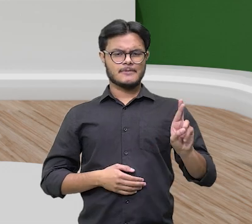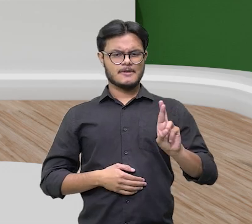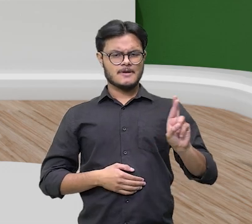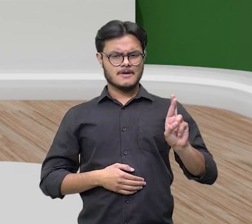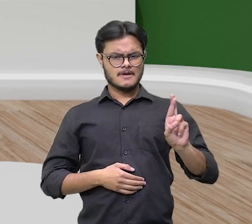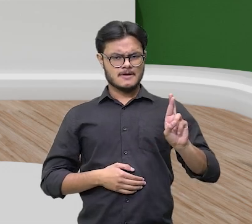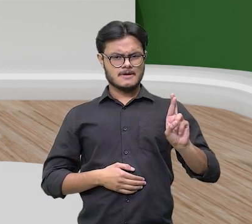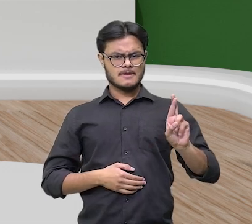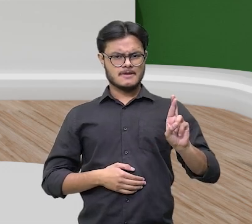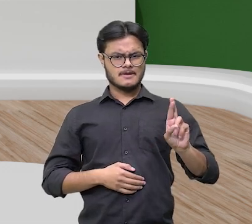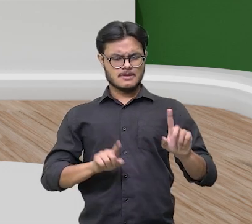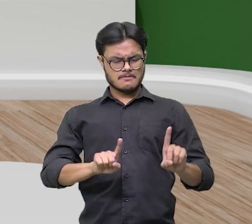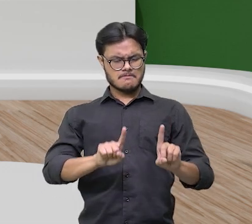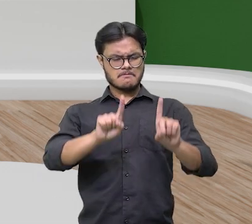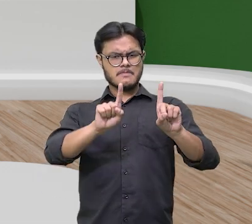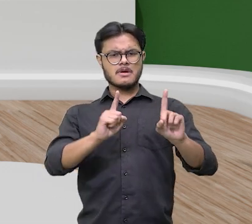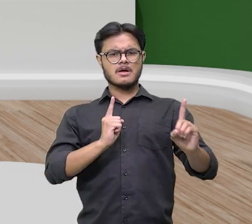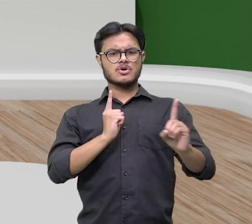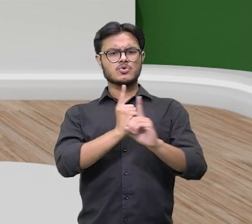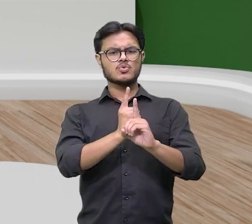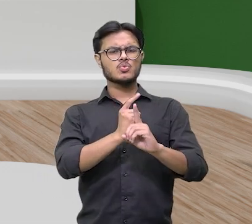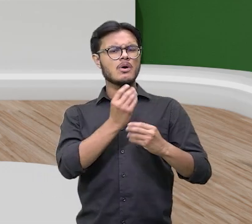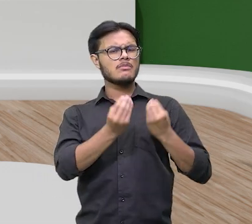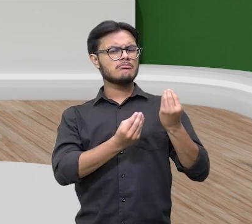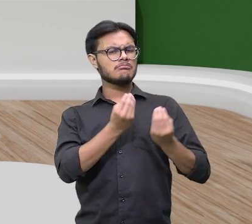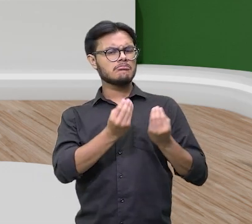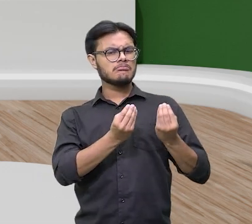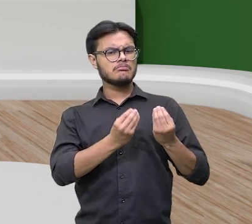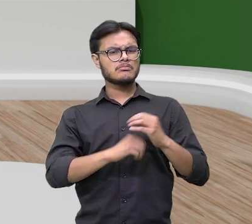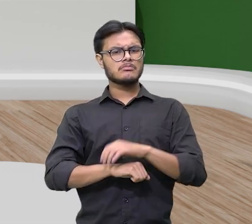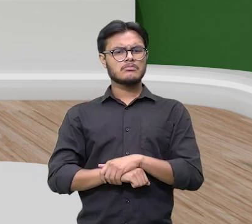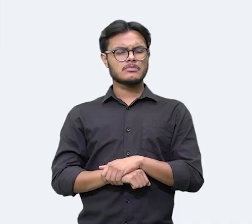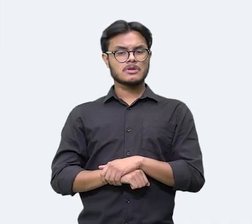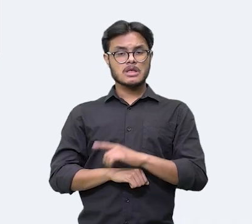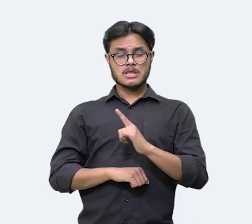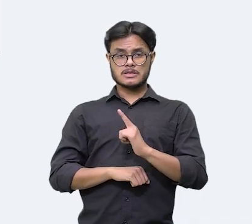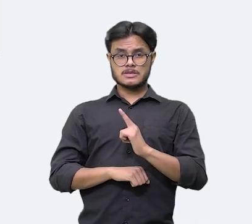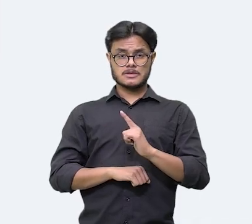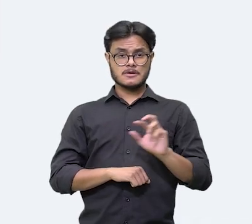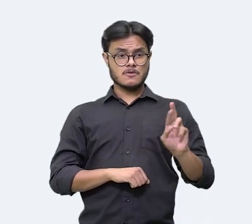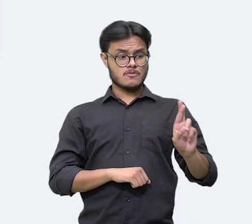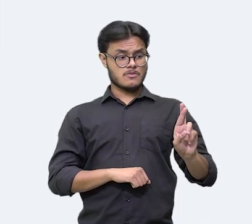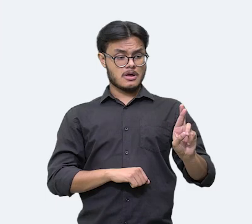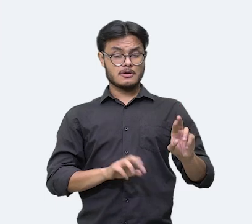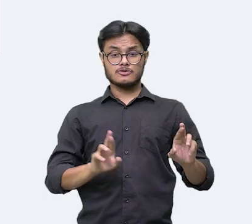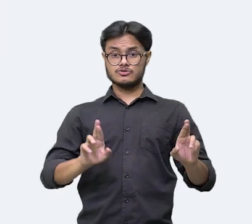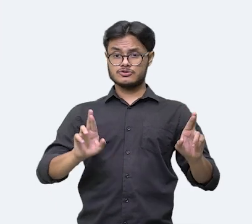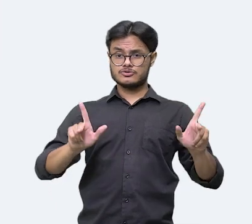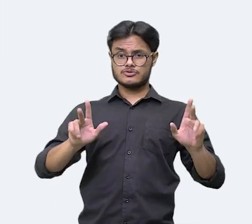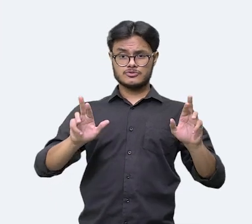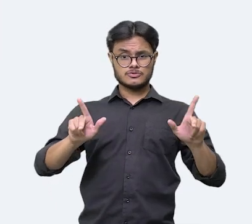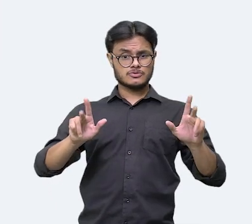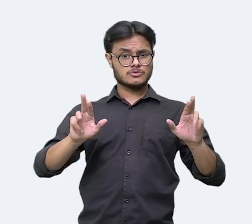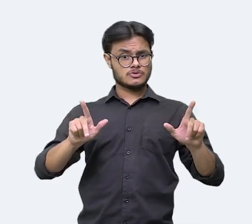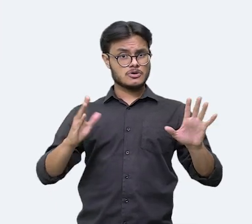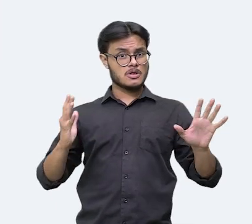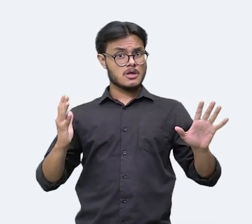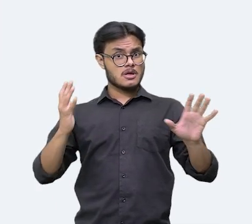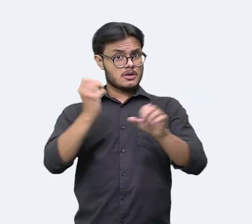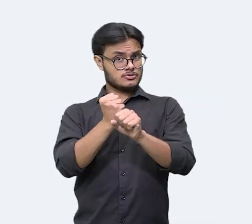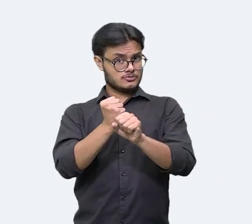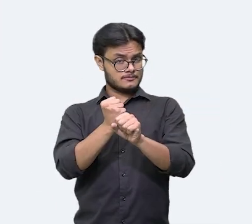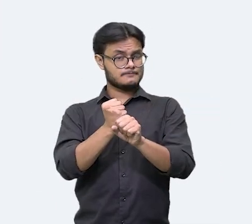de uma associação de resistores em paralelo, nós temos que o inverso da resistência equivalente, ele é a soma